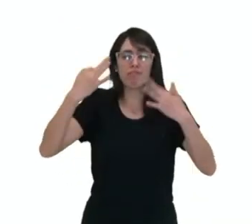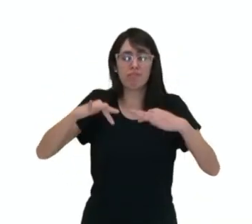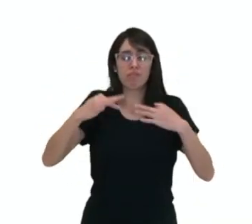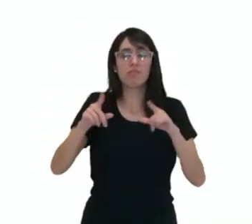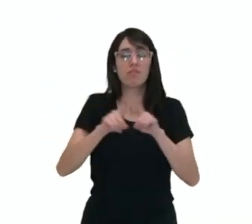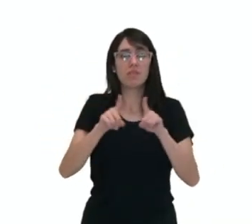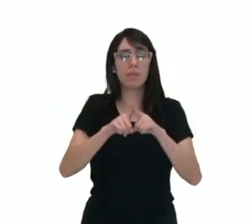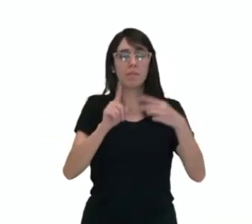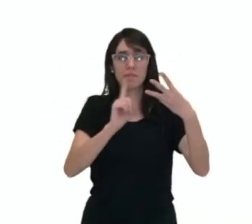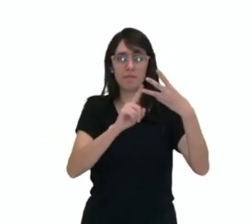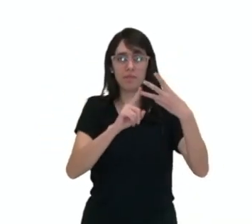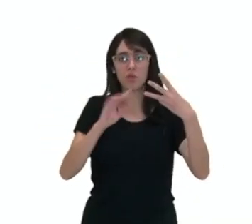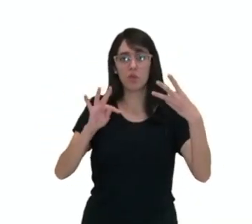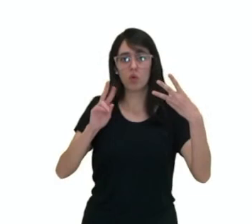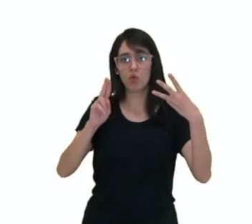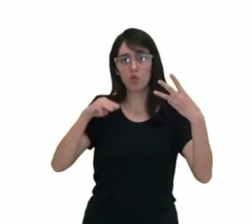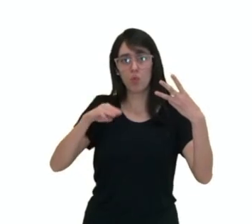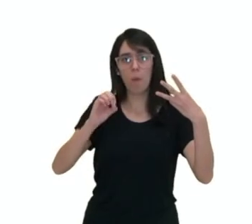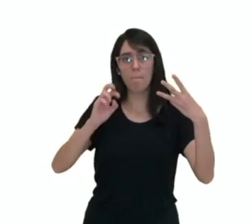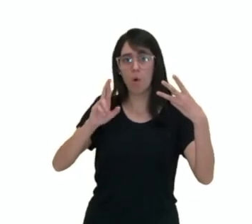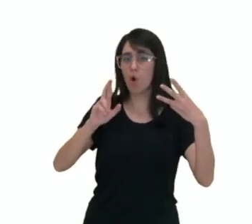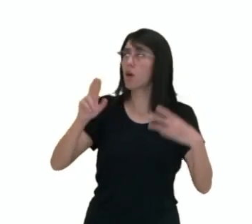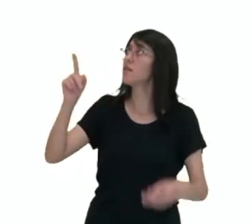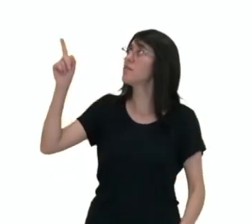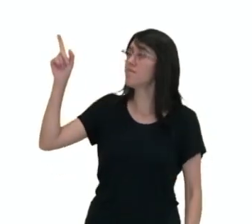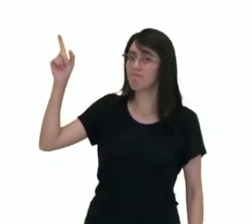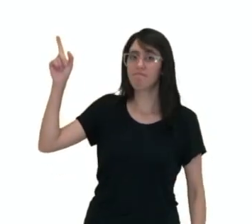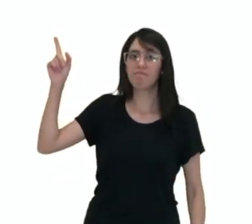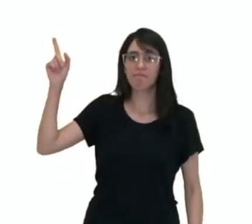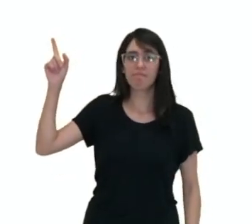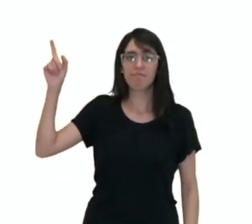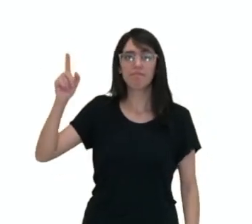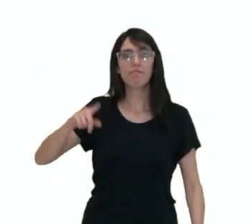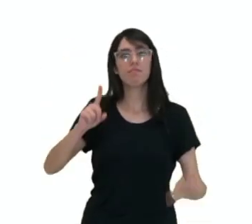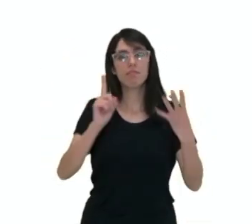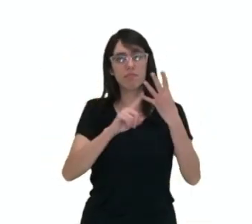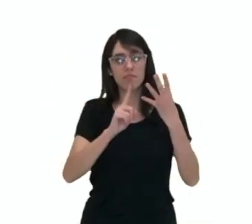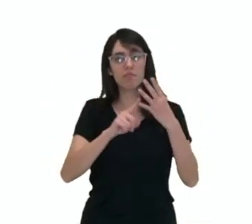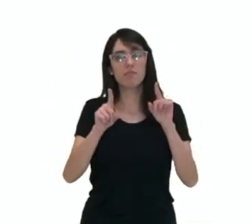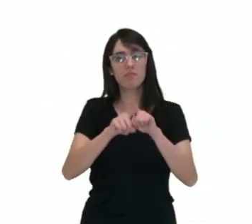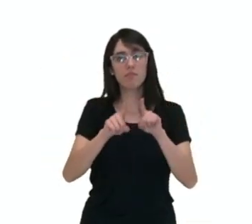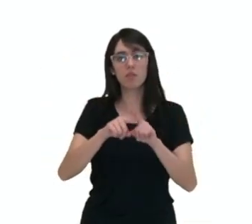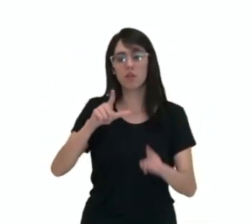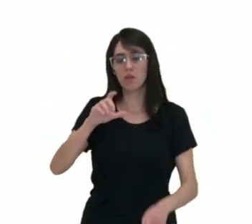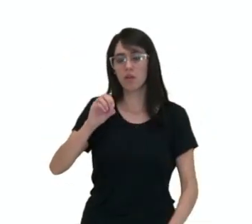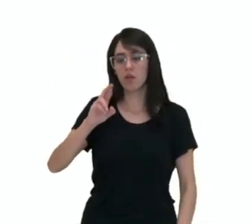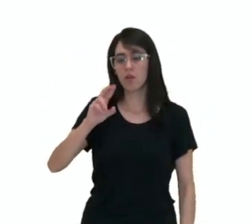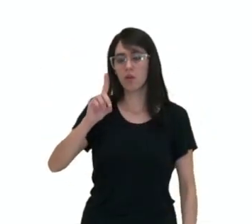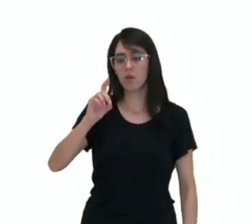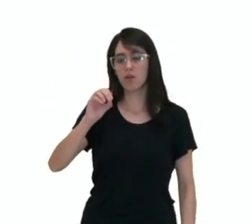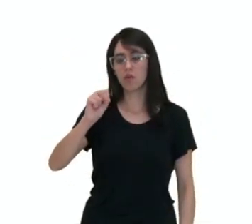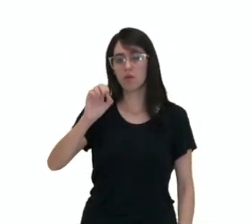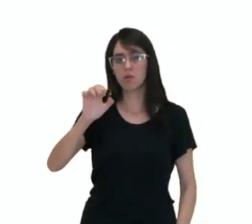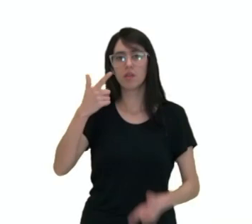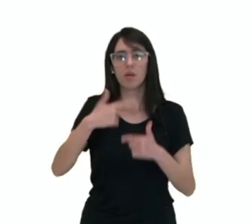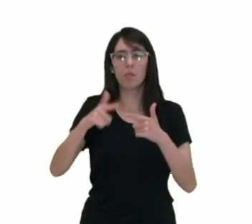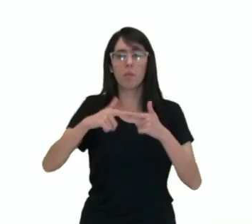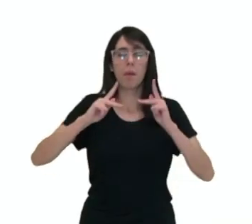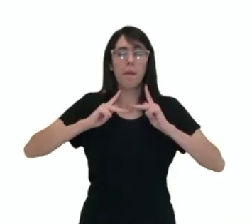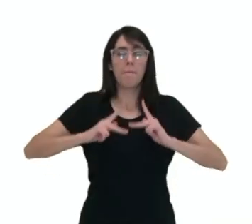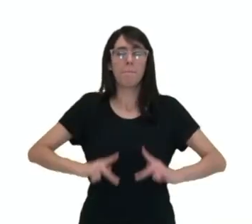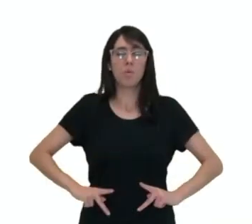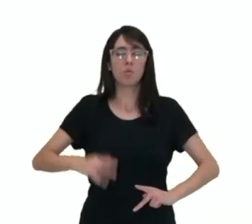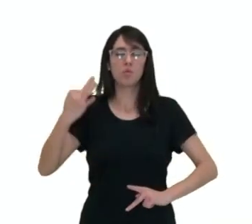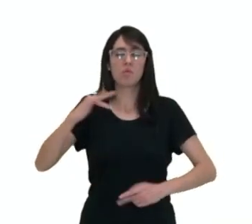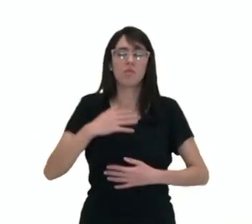olha, observe nessa imagem aqui um tumor ósseo. E também pode ser de postura, né, lordose, a pessoa fica